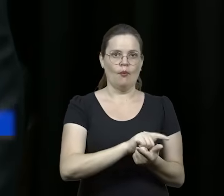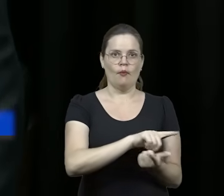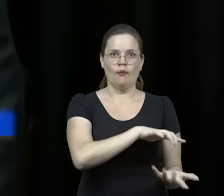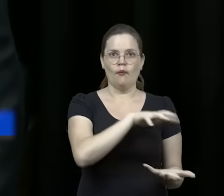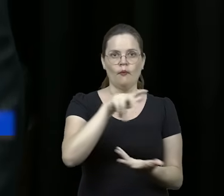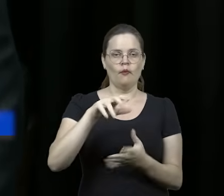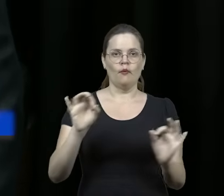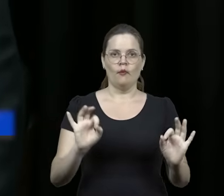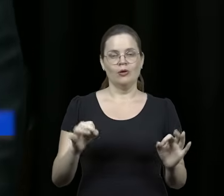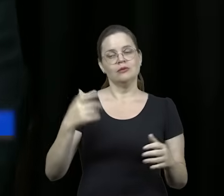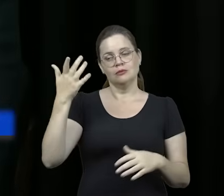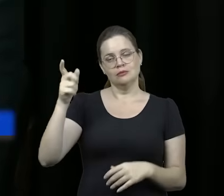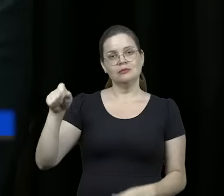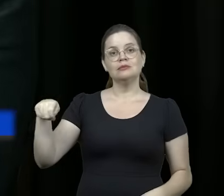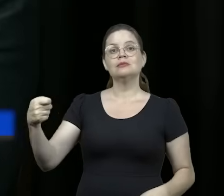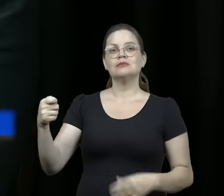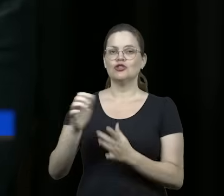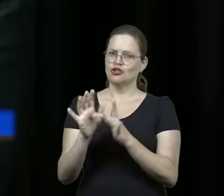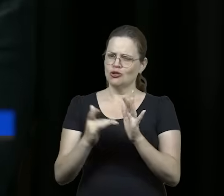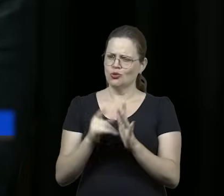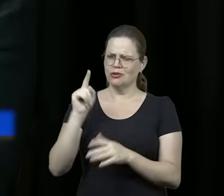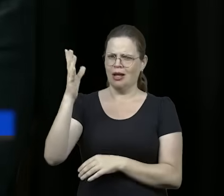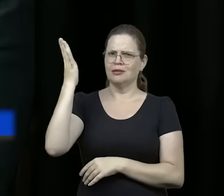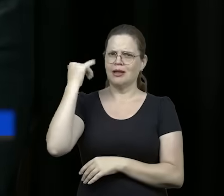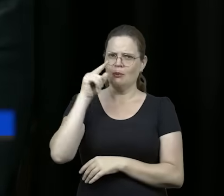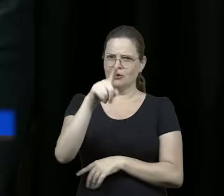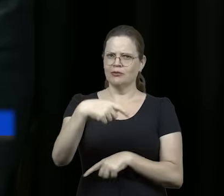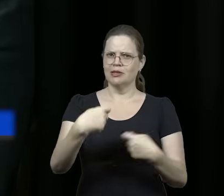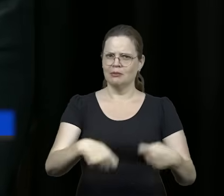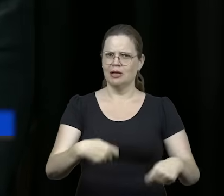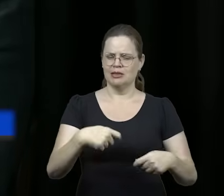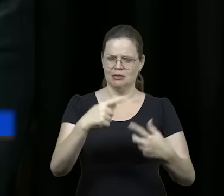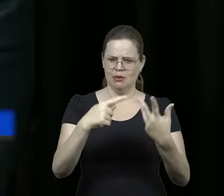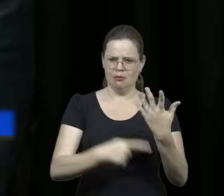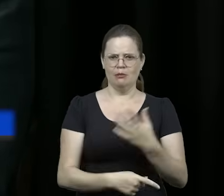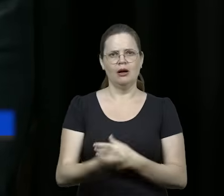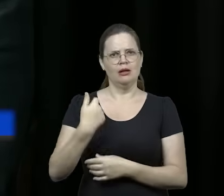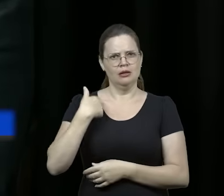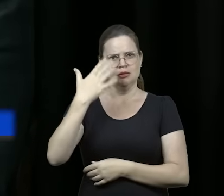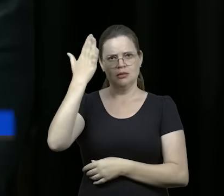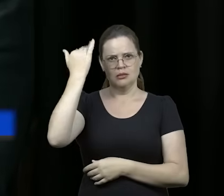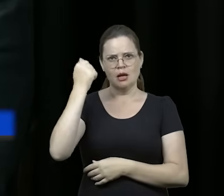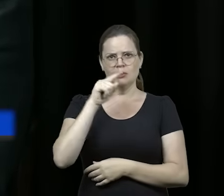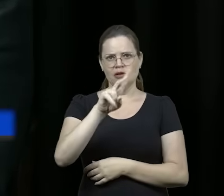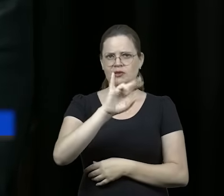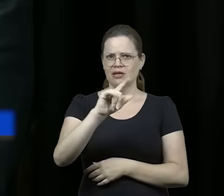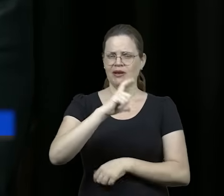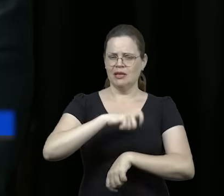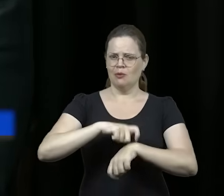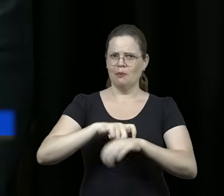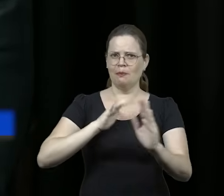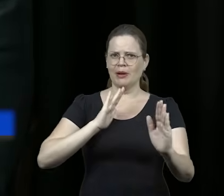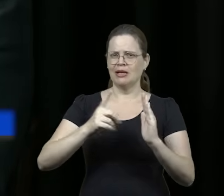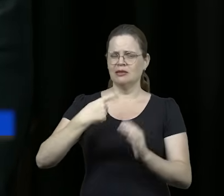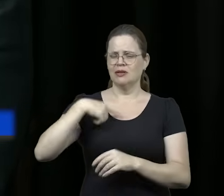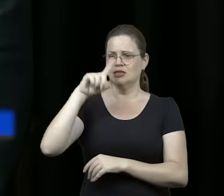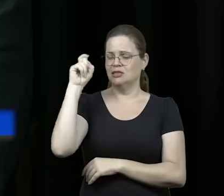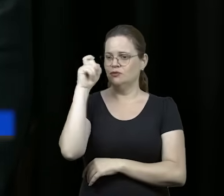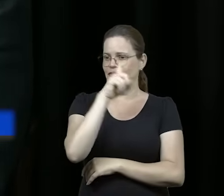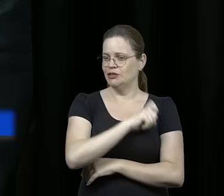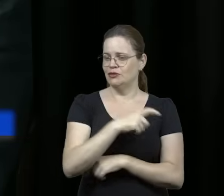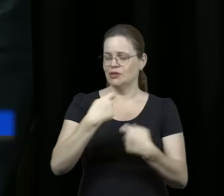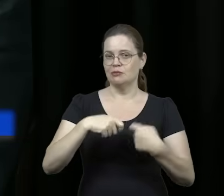da sua necessidade. Ele sabe que você vai chegar a um ponto que você vai